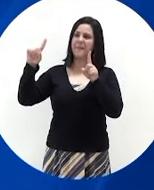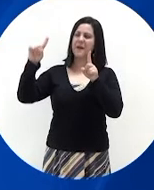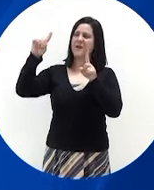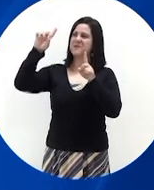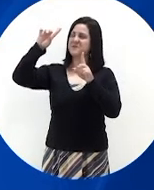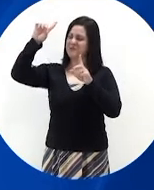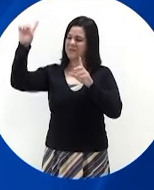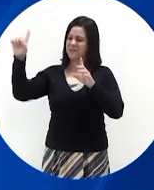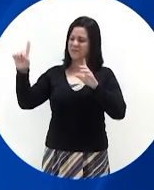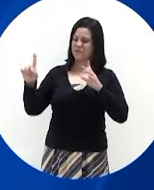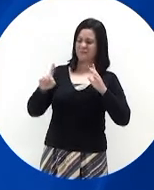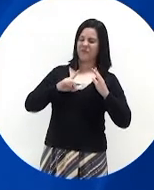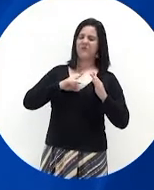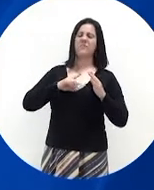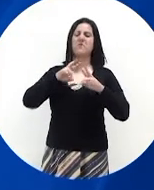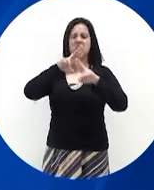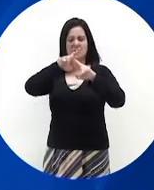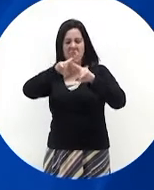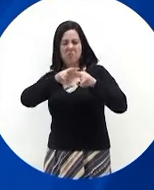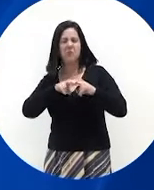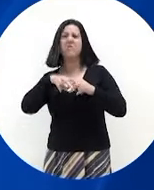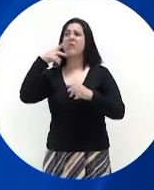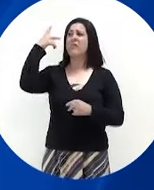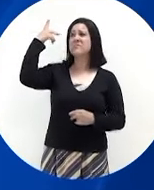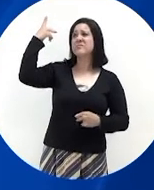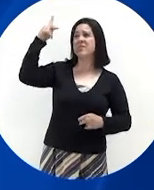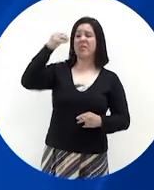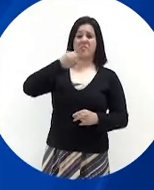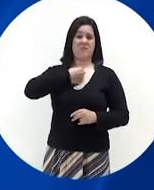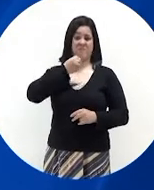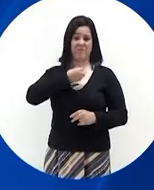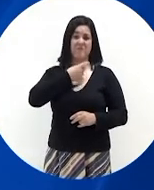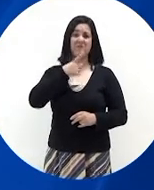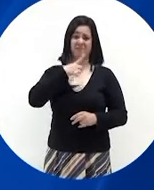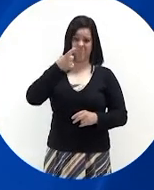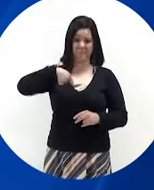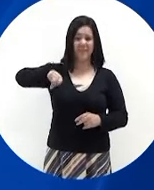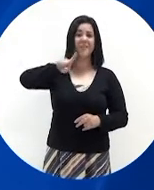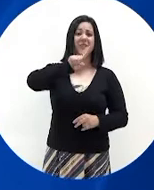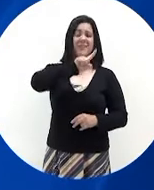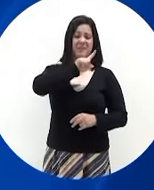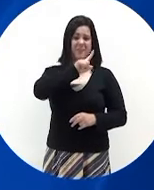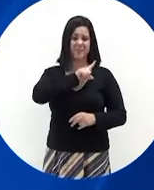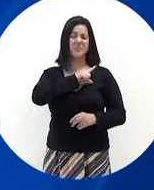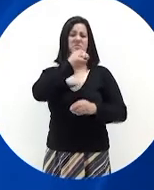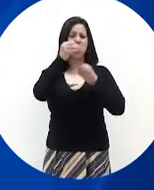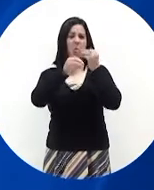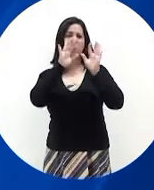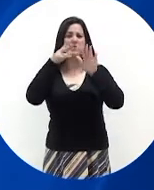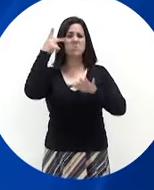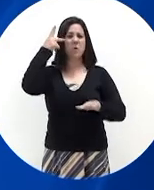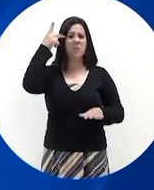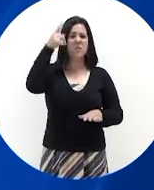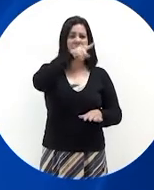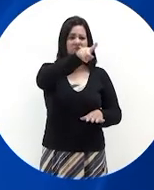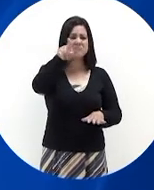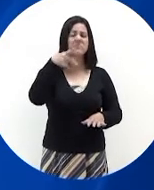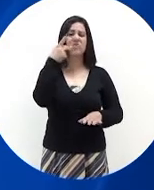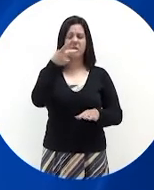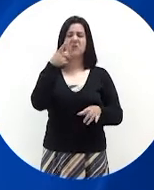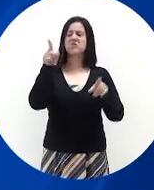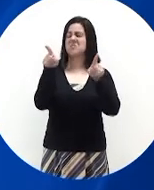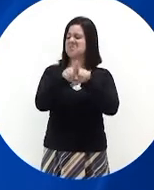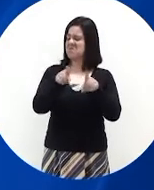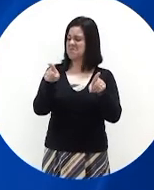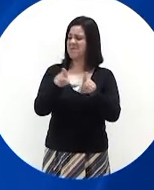pois nele vivemos, nos movemos e existimos. Como disseram alguns dos profetas de